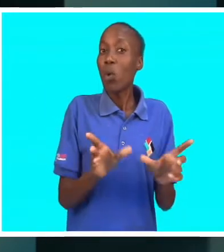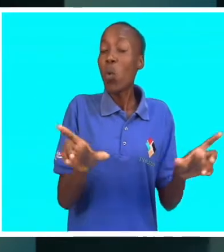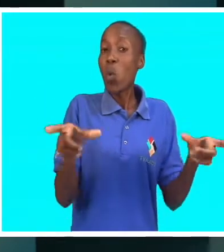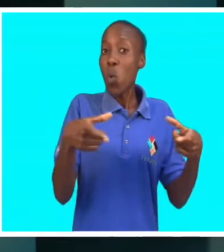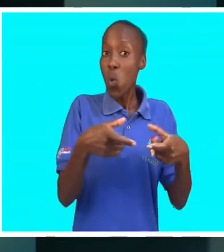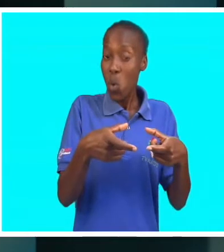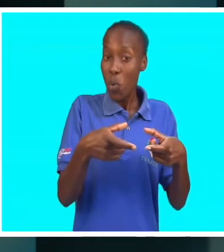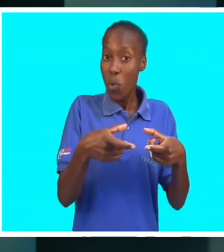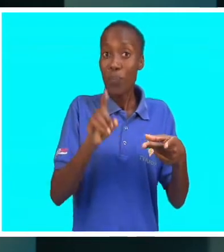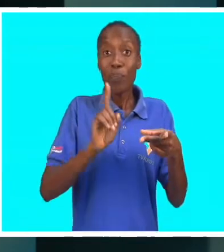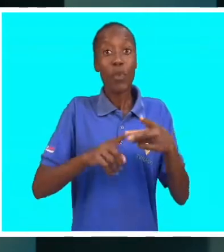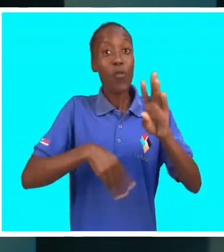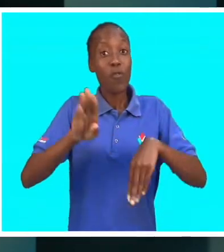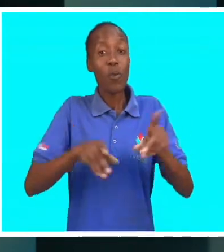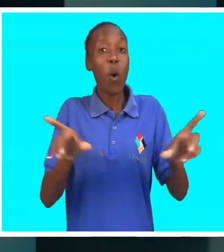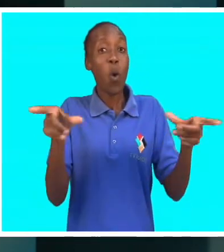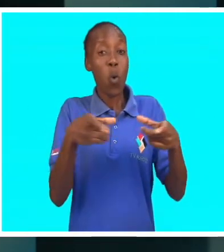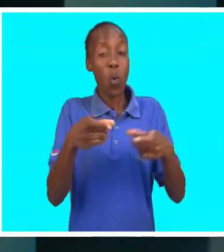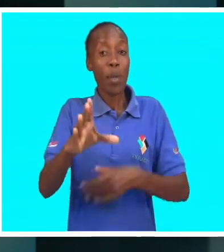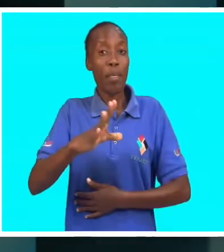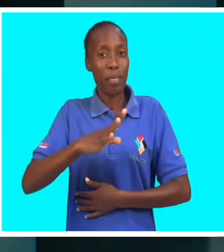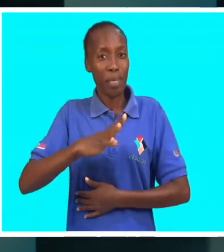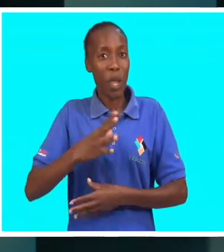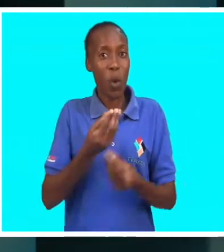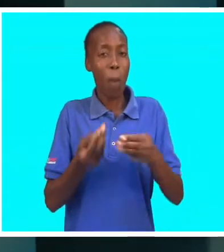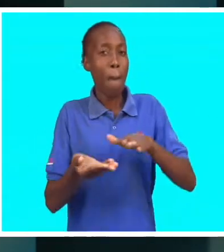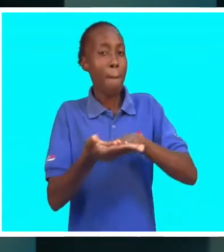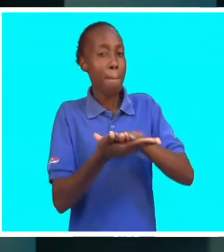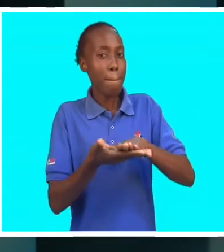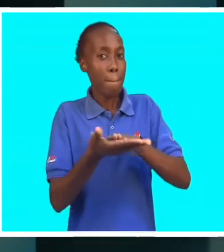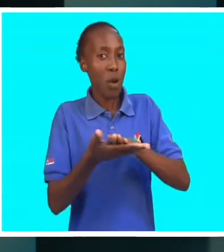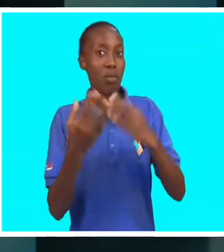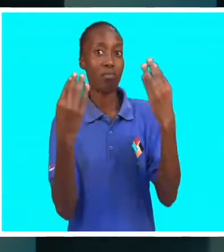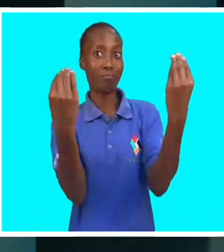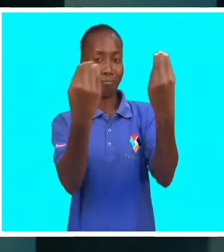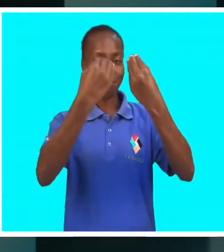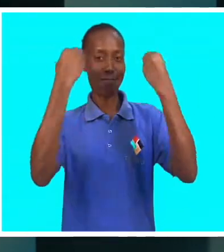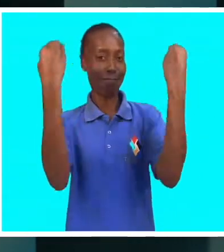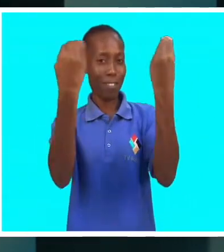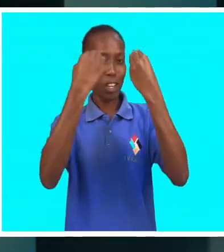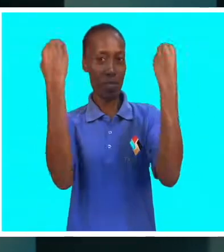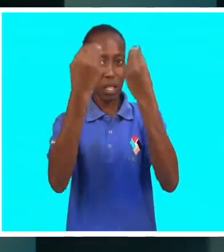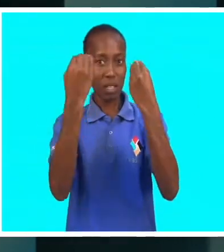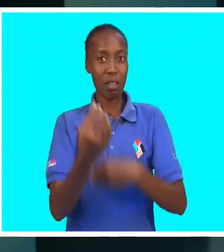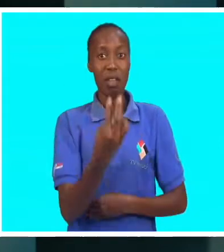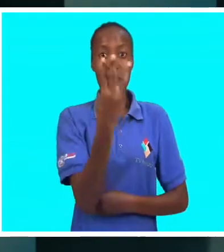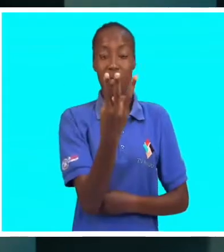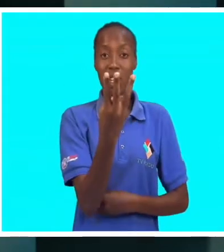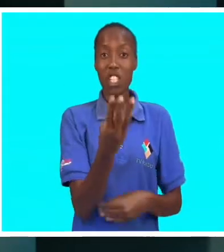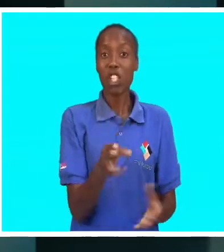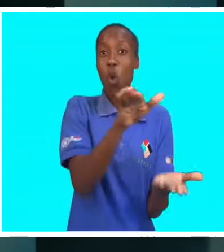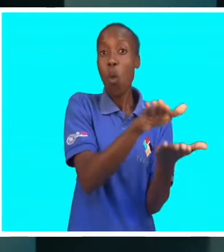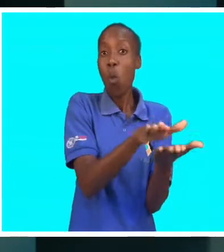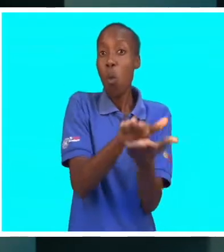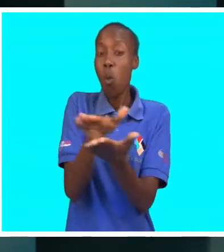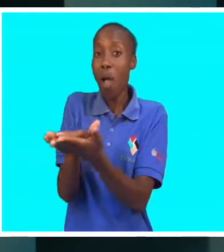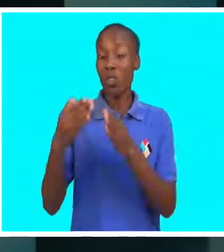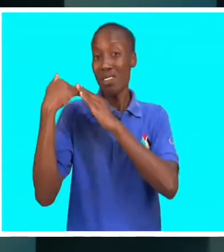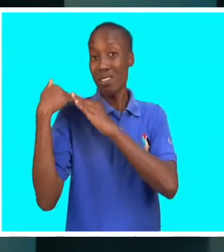clube do Villancool Futebol Clube tem como base a formação e esses três campos poderão